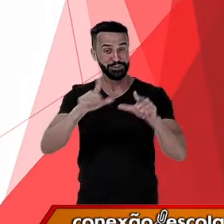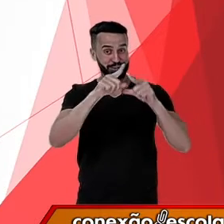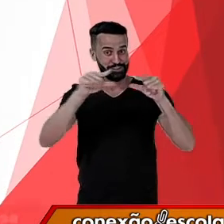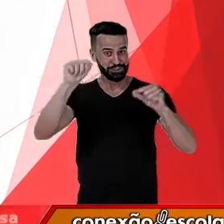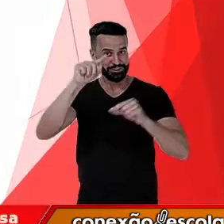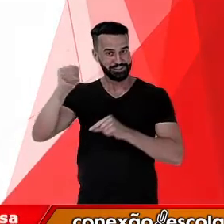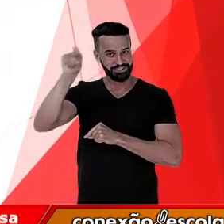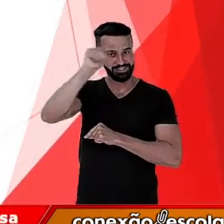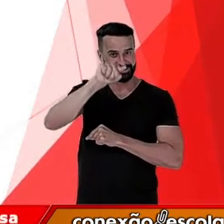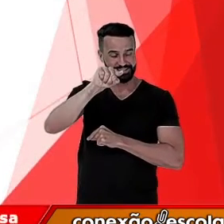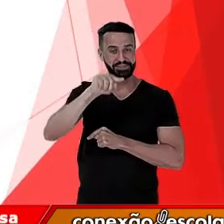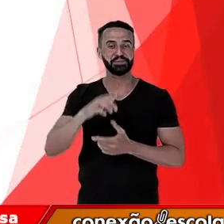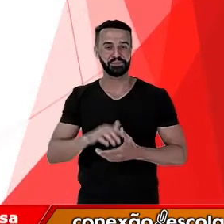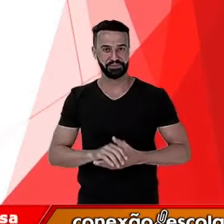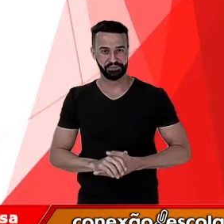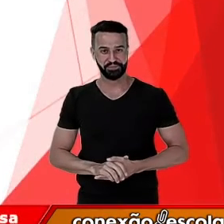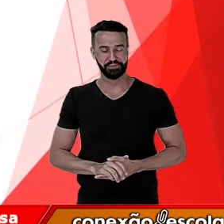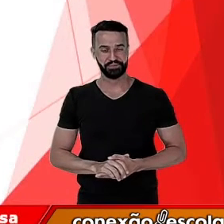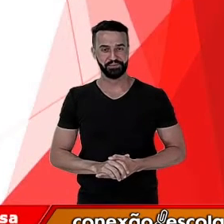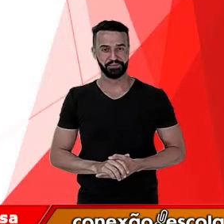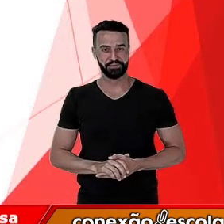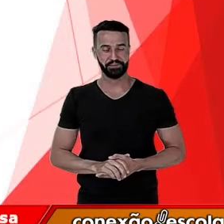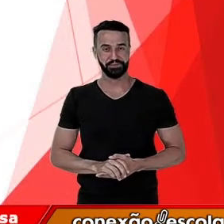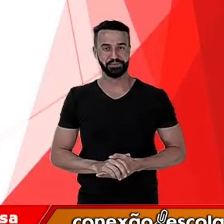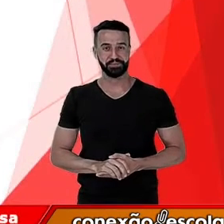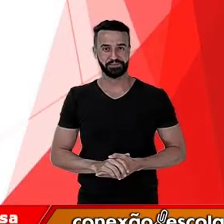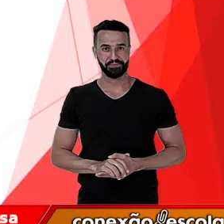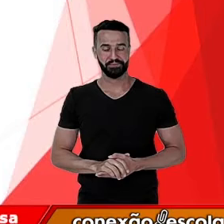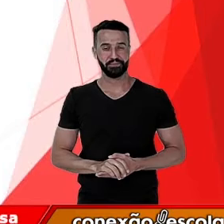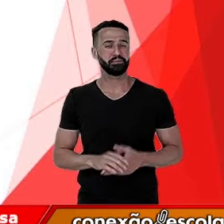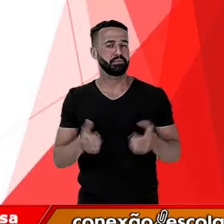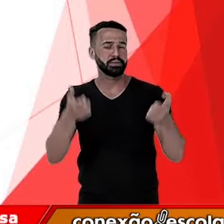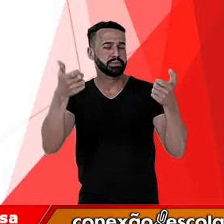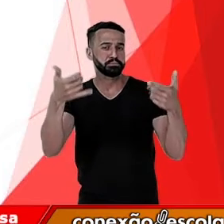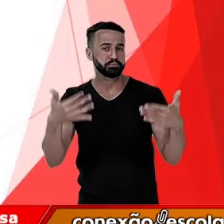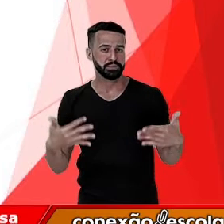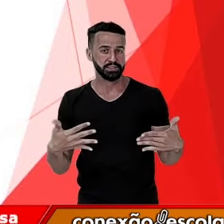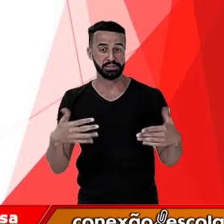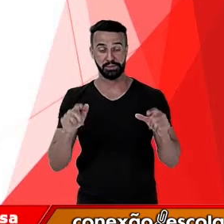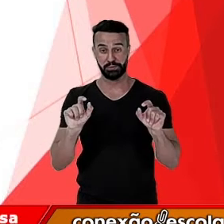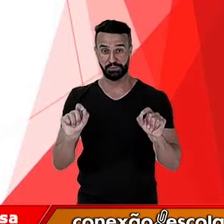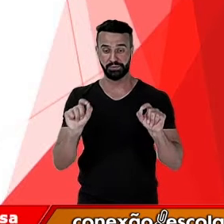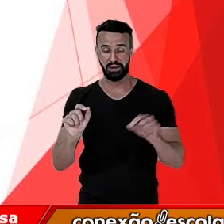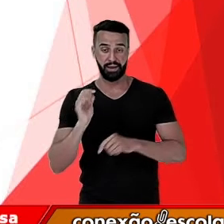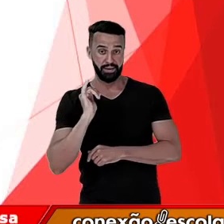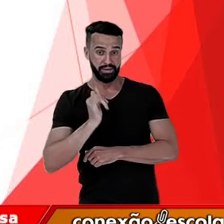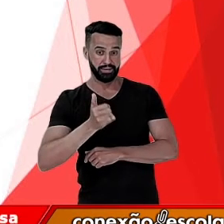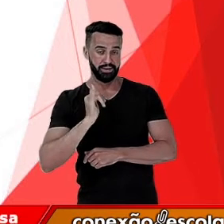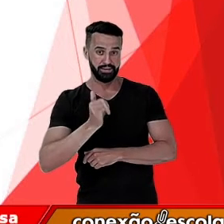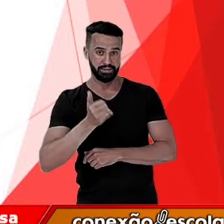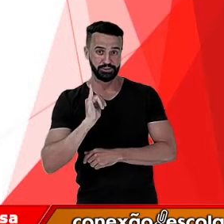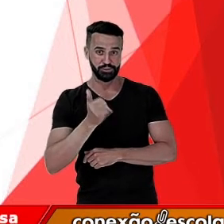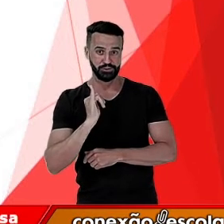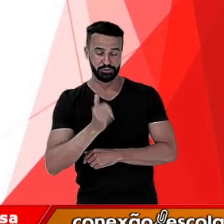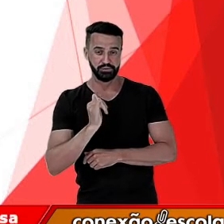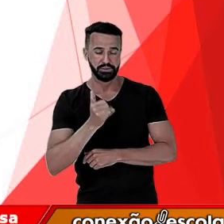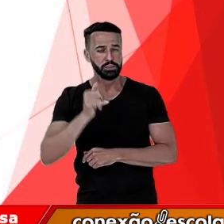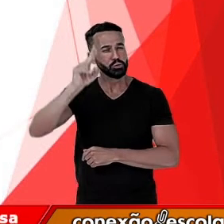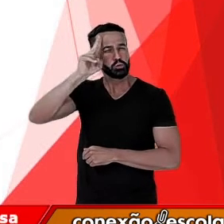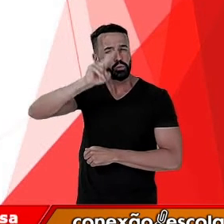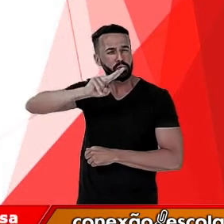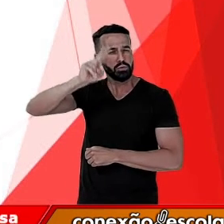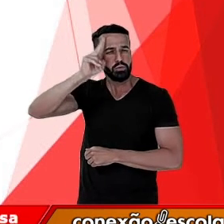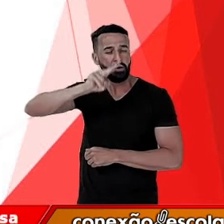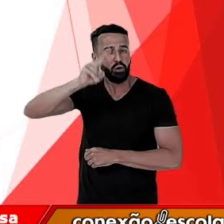então. Bem, quando nós falamos a respeito de narrativas, de